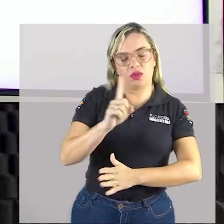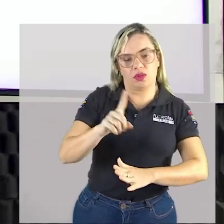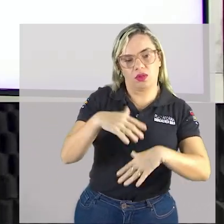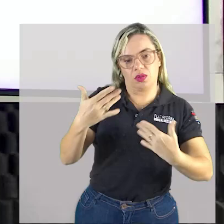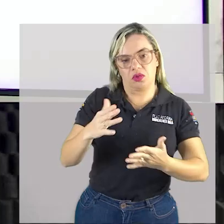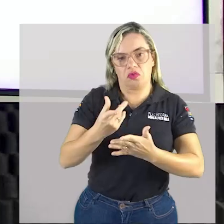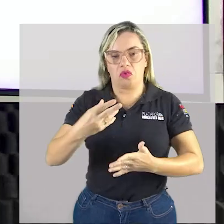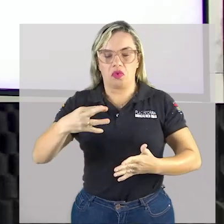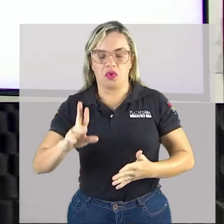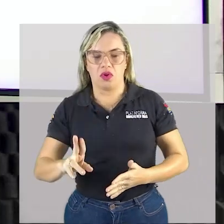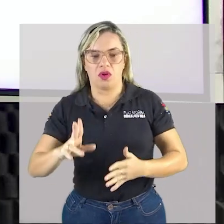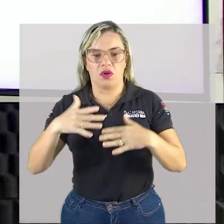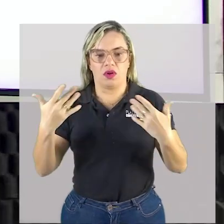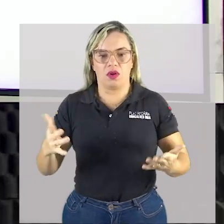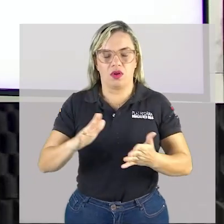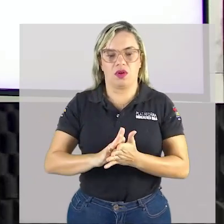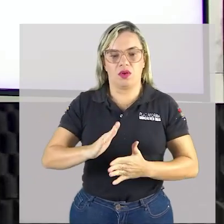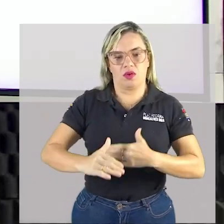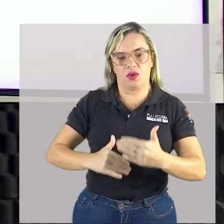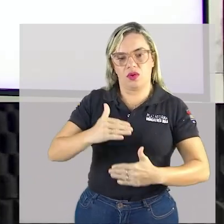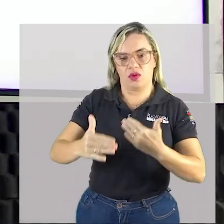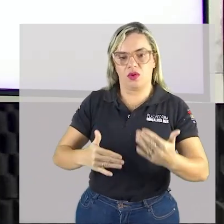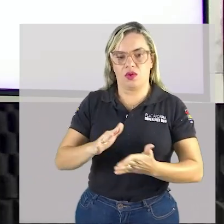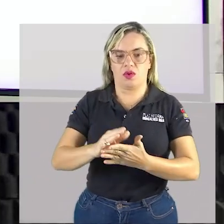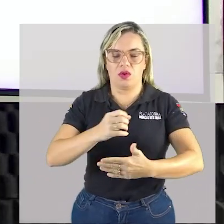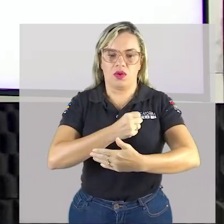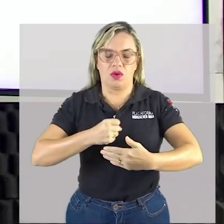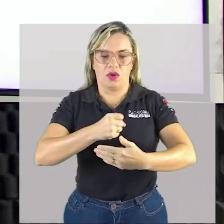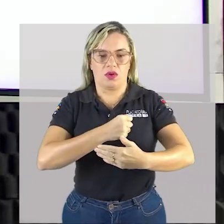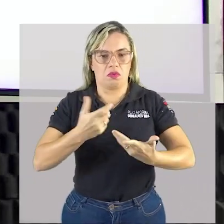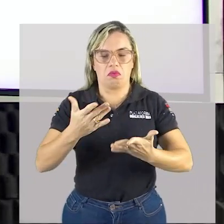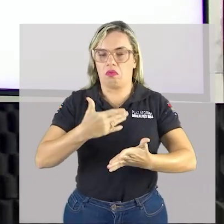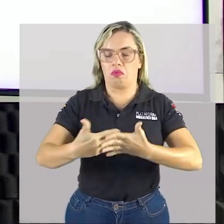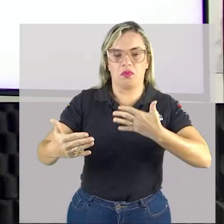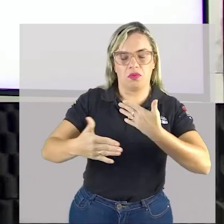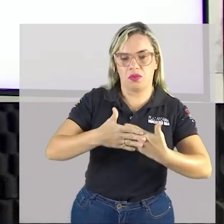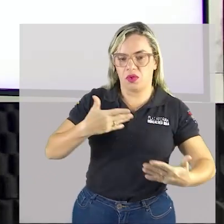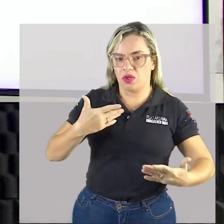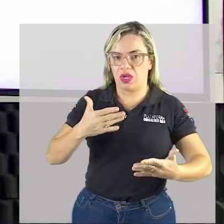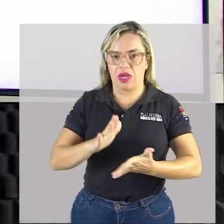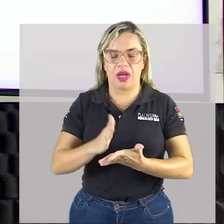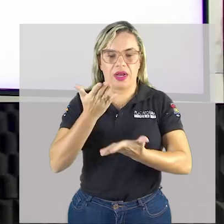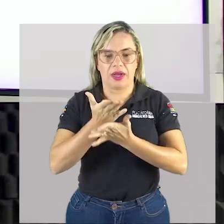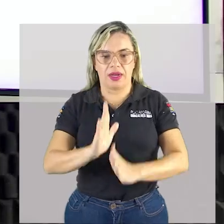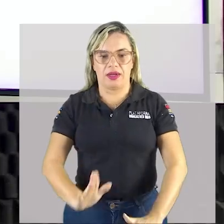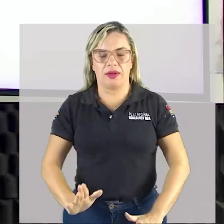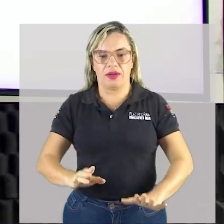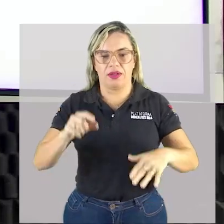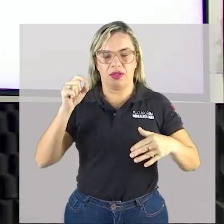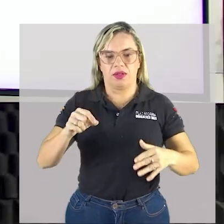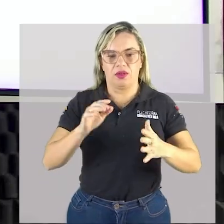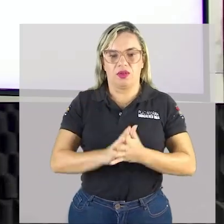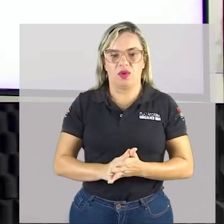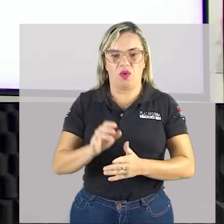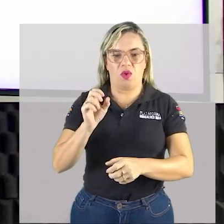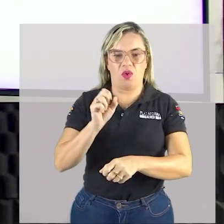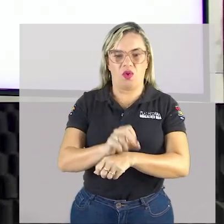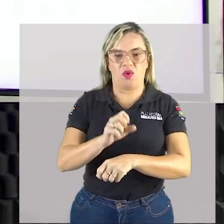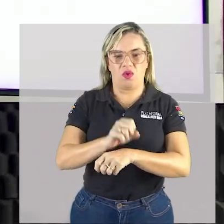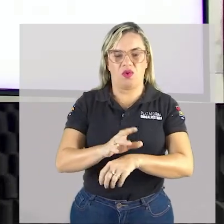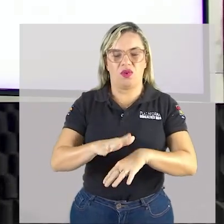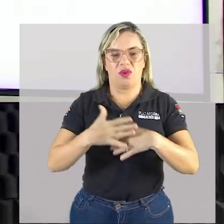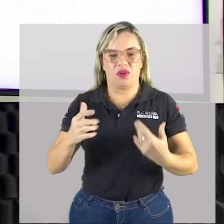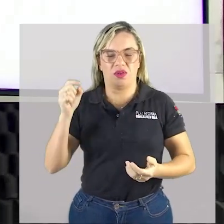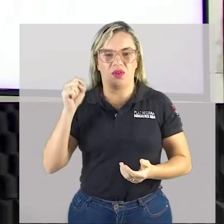Não necessariamente o processamento que se faz, o cozimento, o que quer que seja, retira esses venenos,